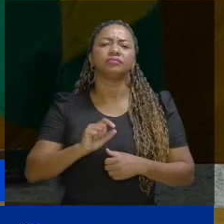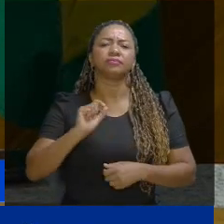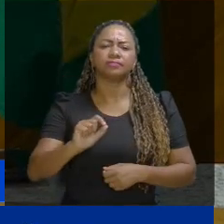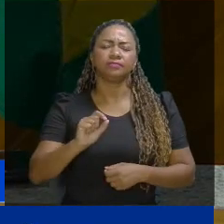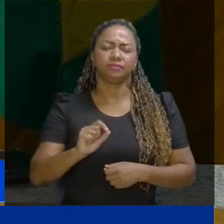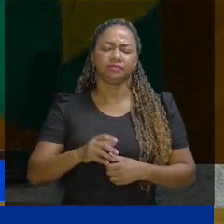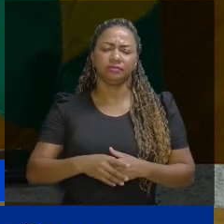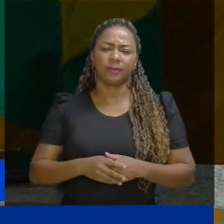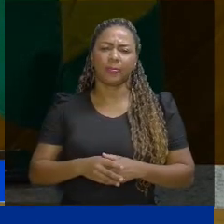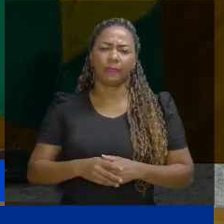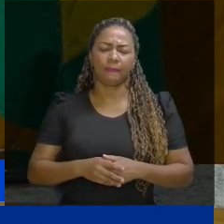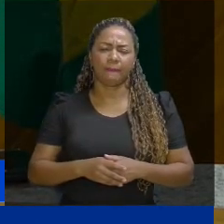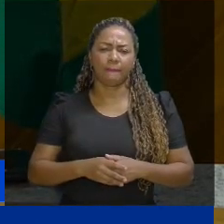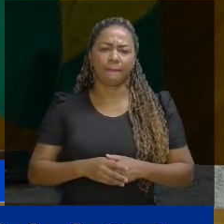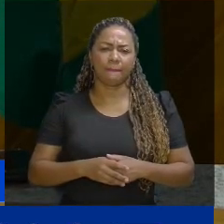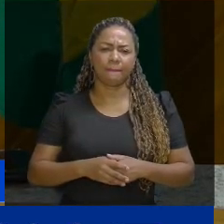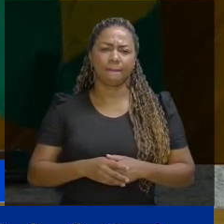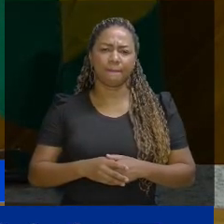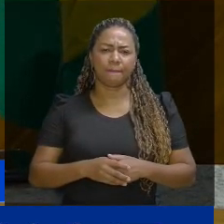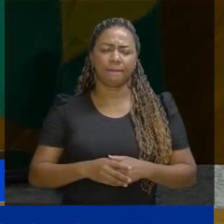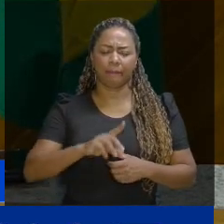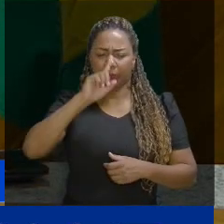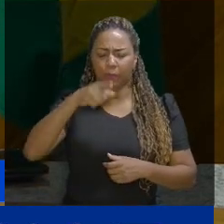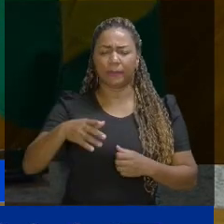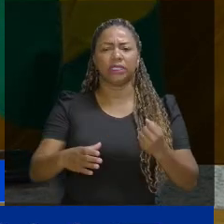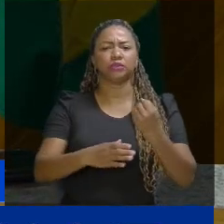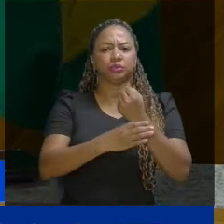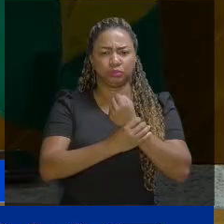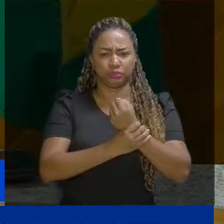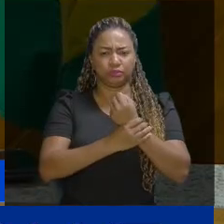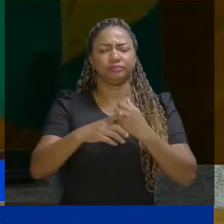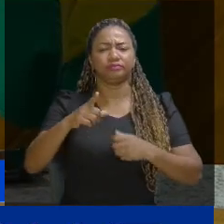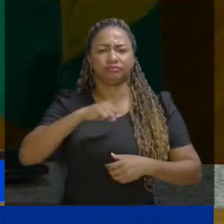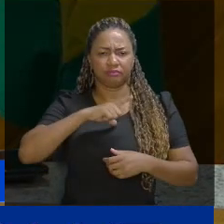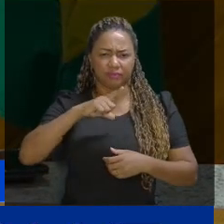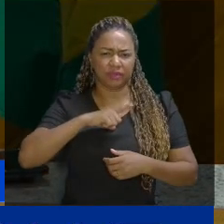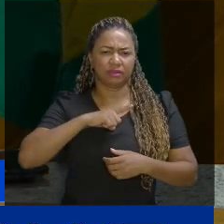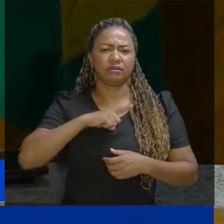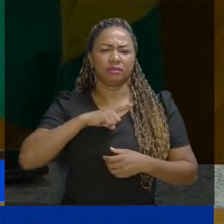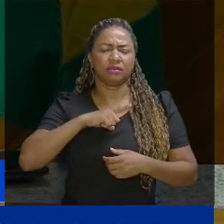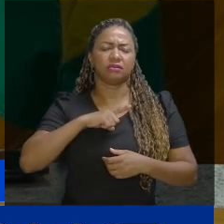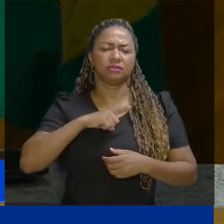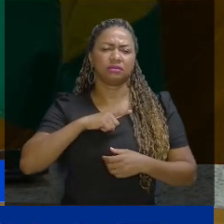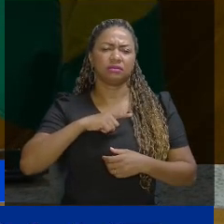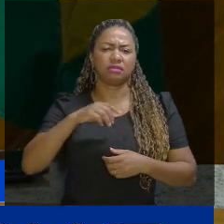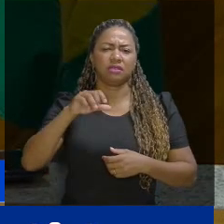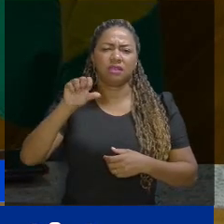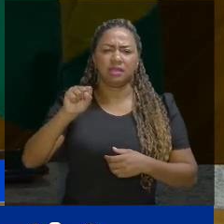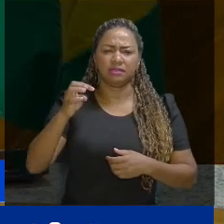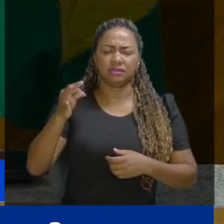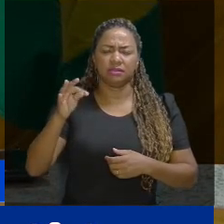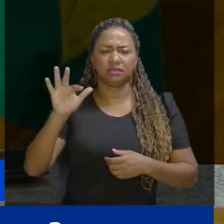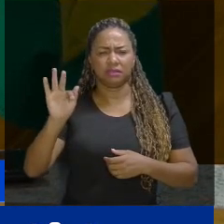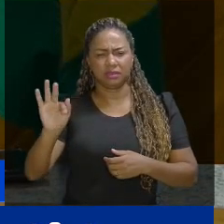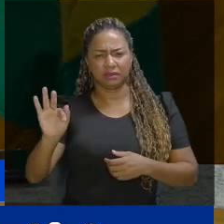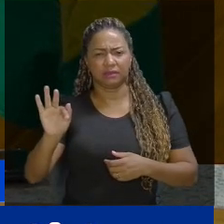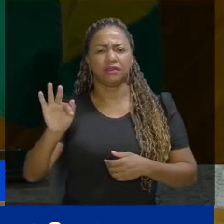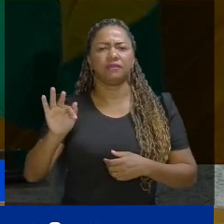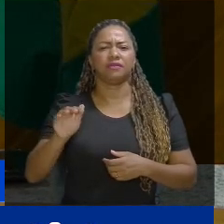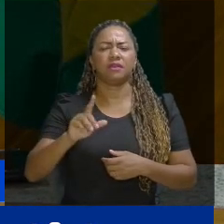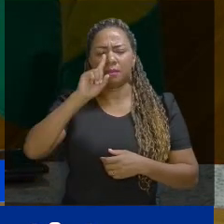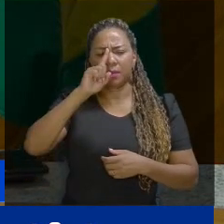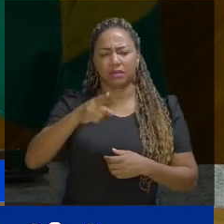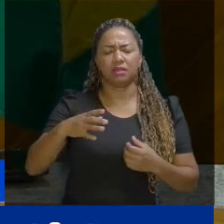a se o mandado de segurança, havendo precedente consolidado do STF, no sentido de que no mandado